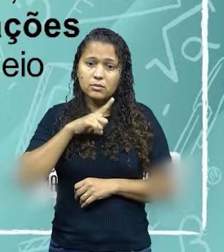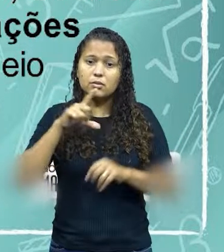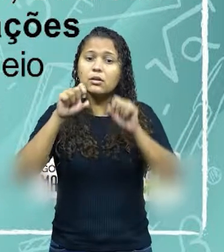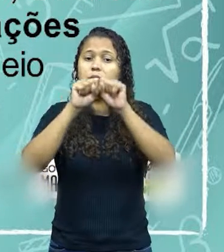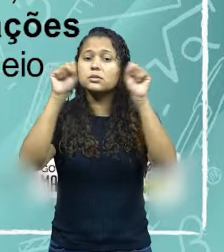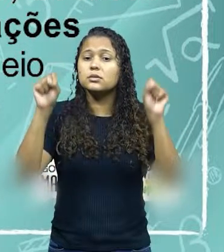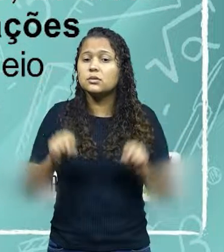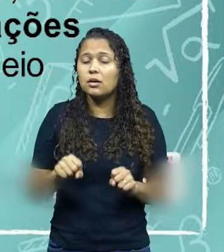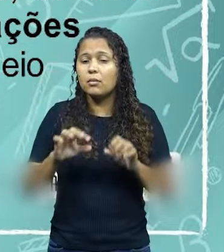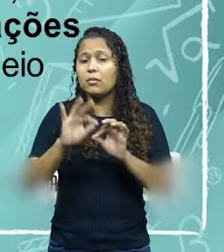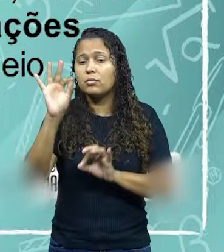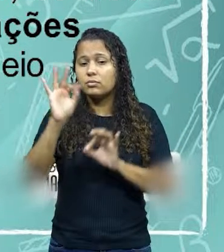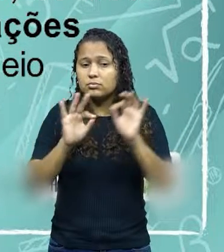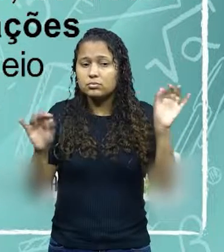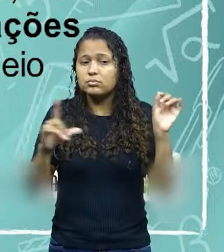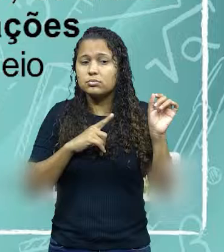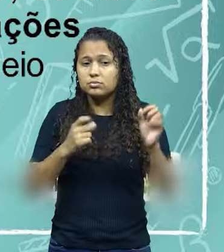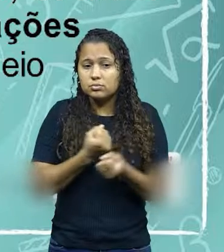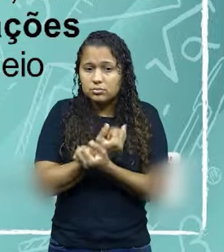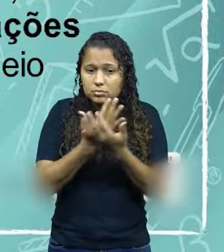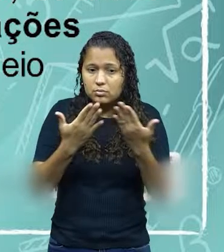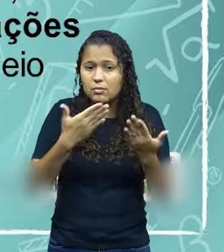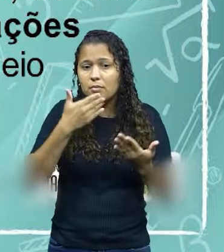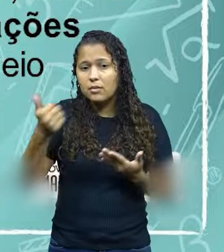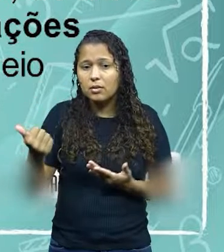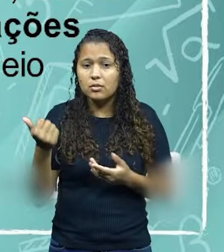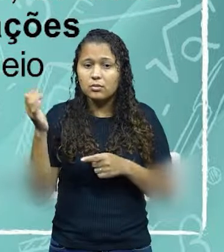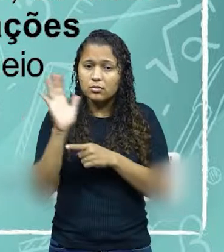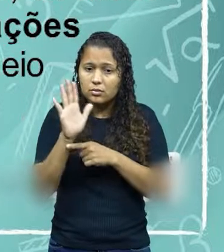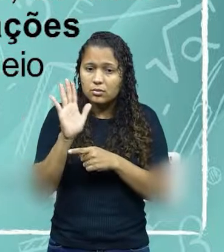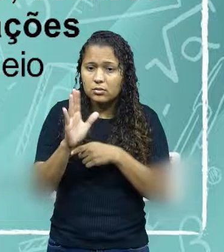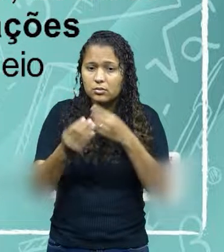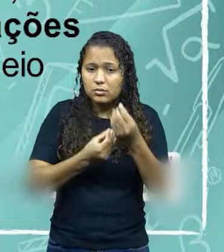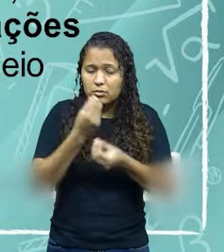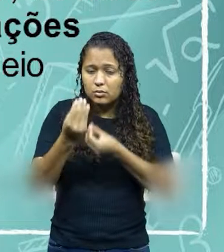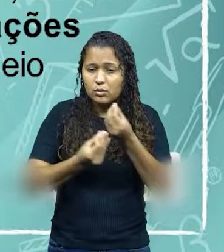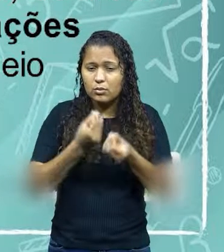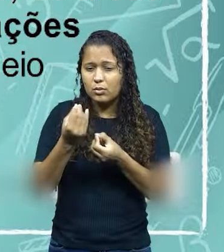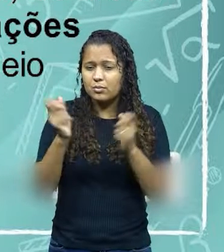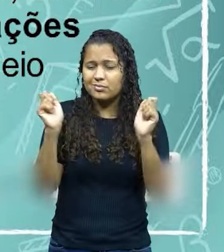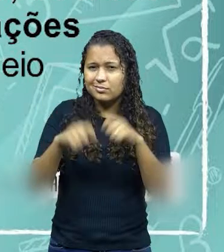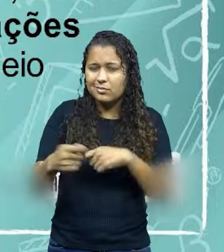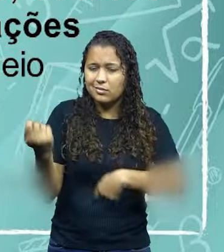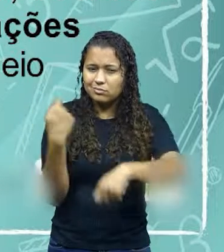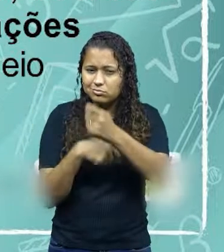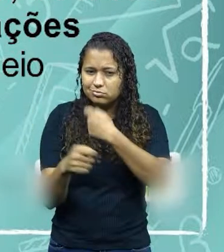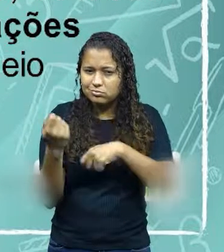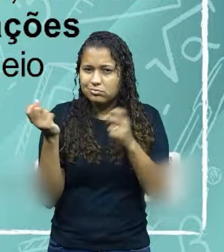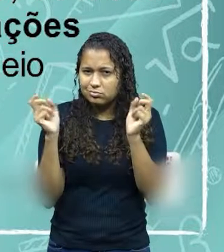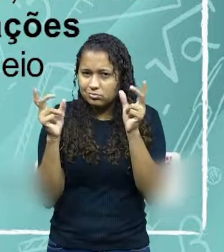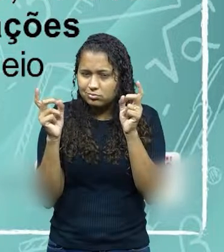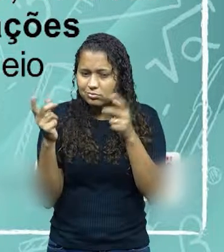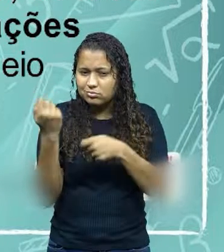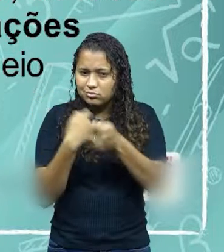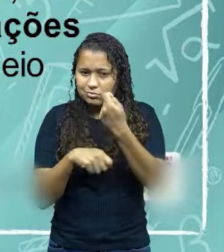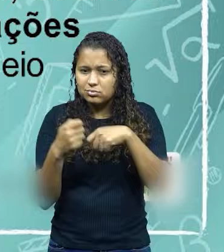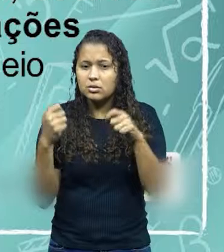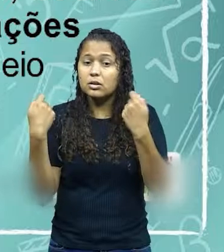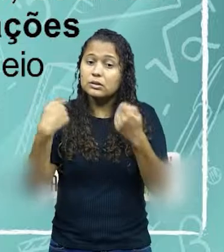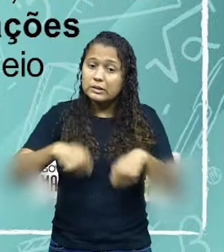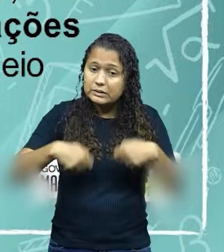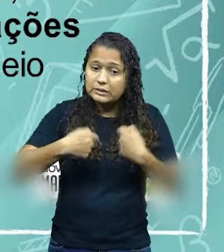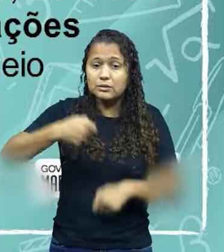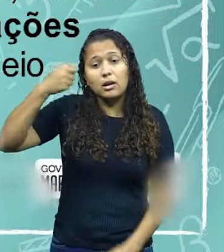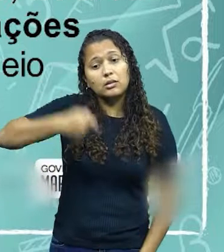com os sistemas de medição de modo a oferecer melhores soluções e resultados para as transações comerciais e